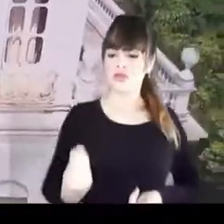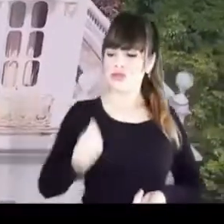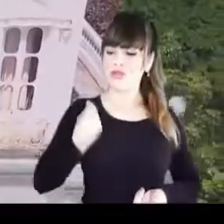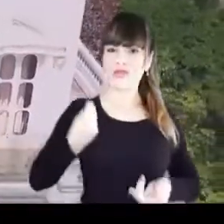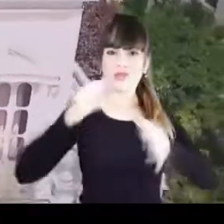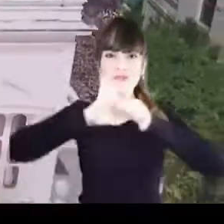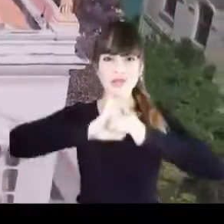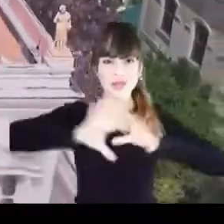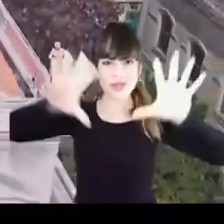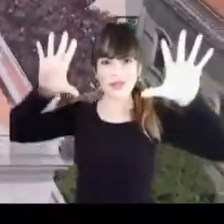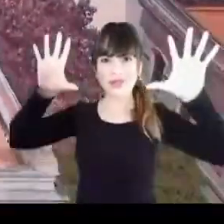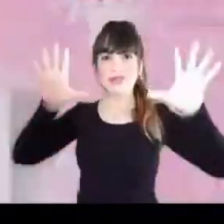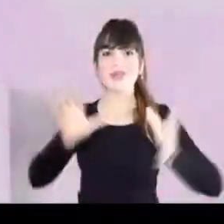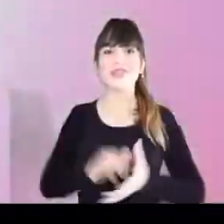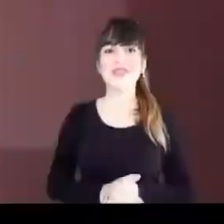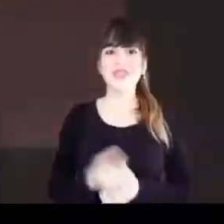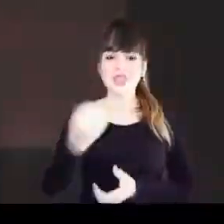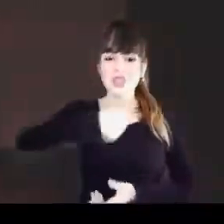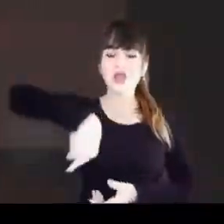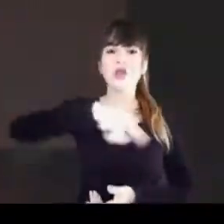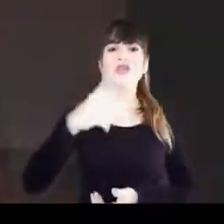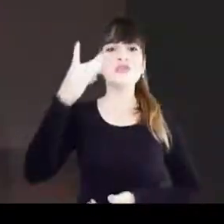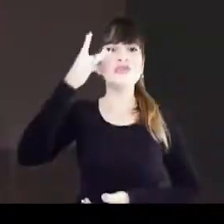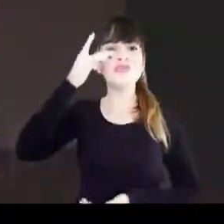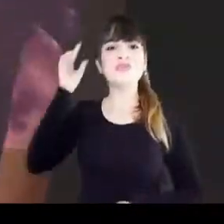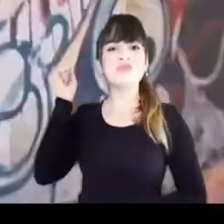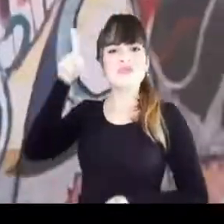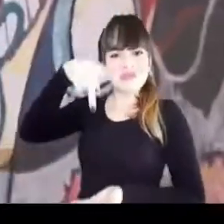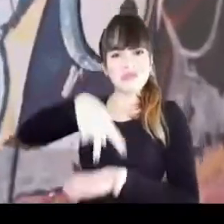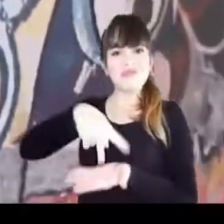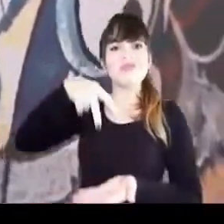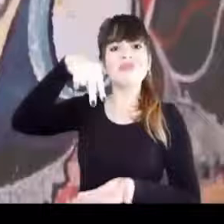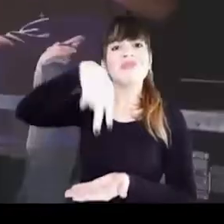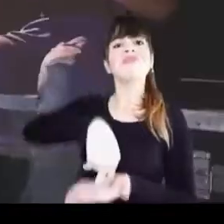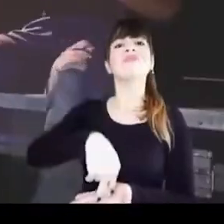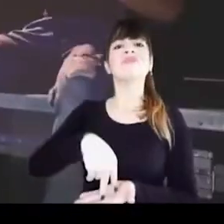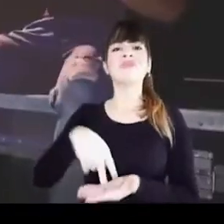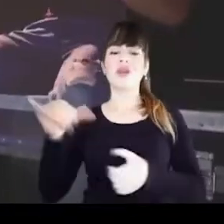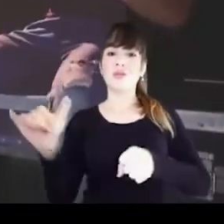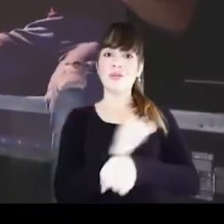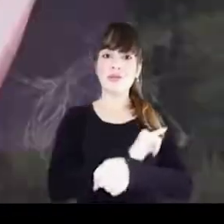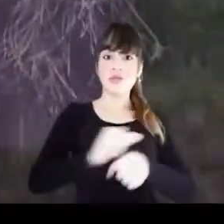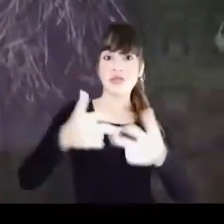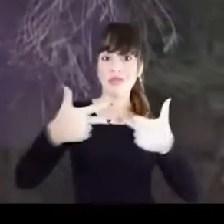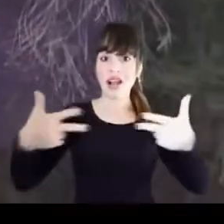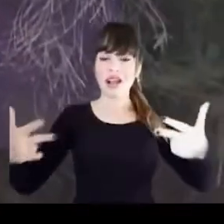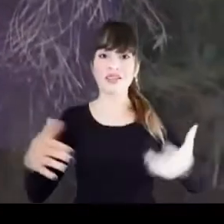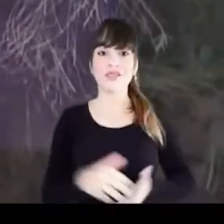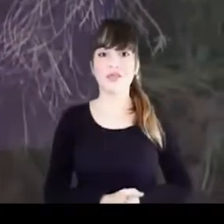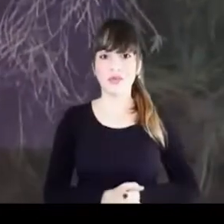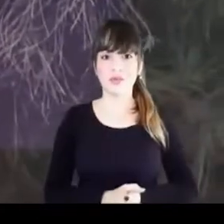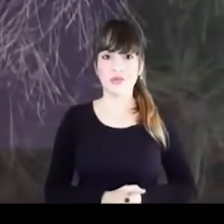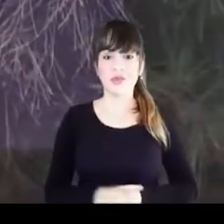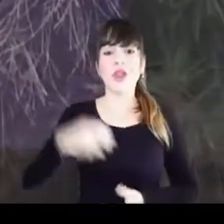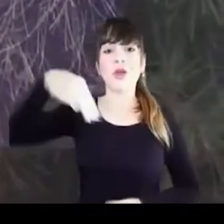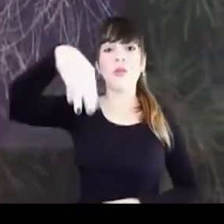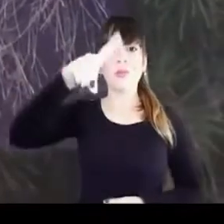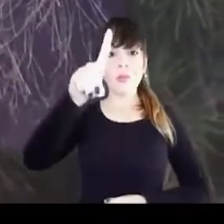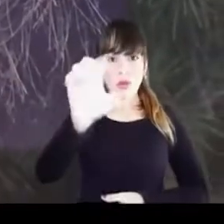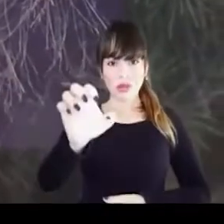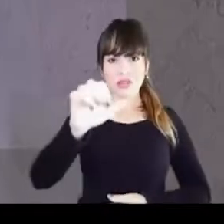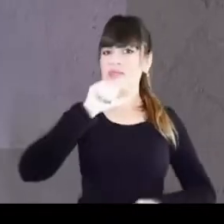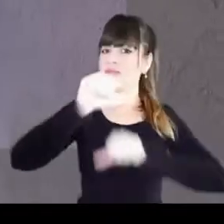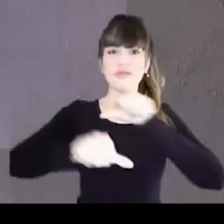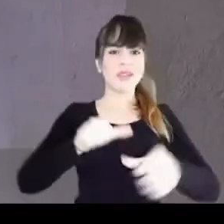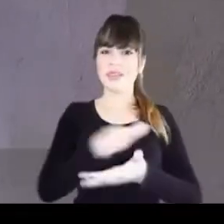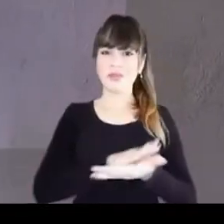de Fortaleza, fachada do Teatro José de Alencar. O título da série surge sobre imagens de artistas durante suas